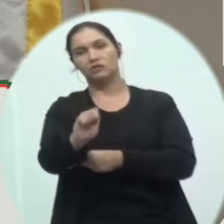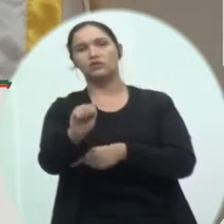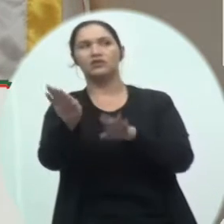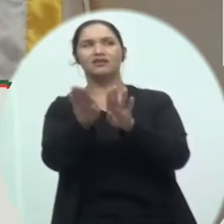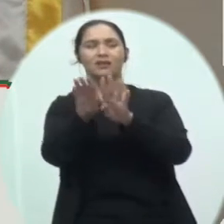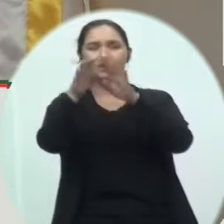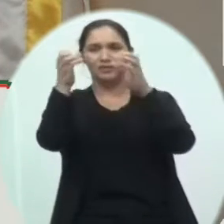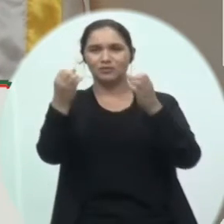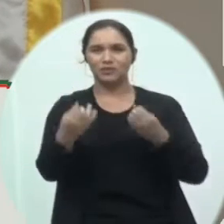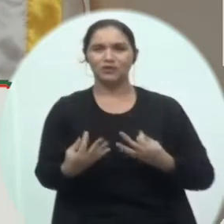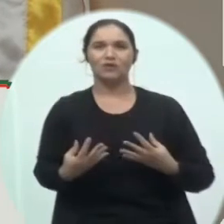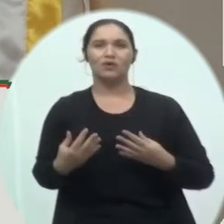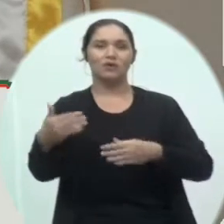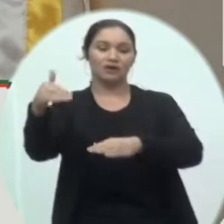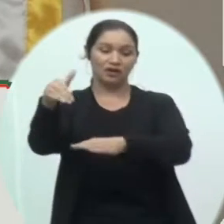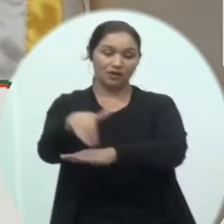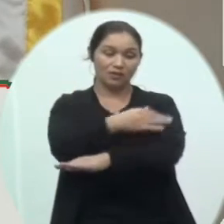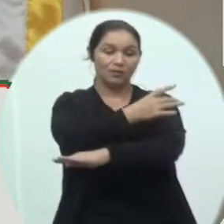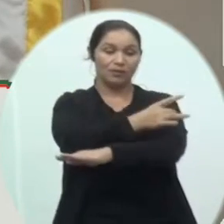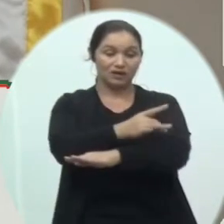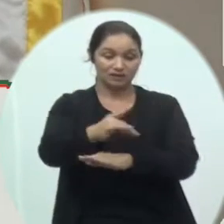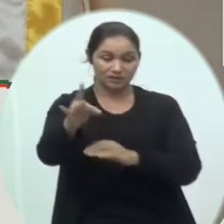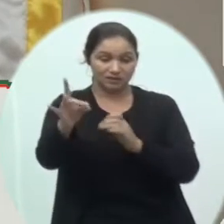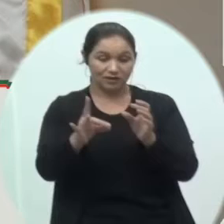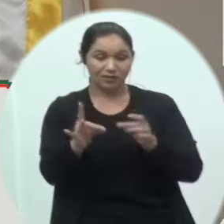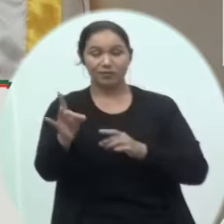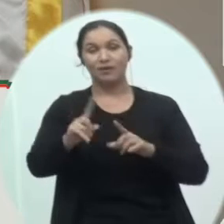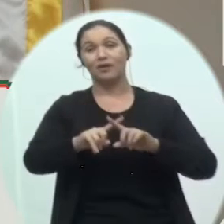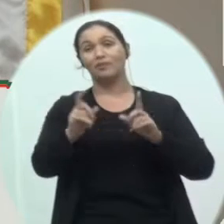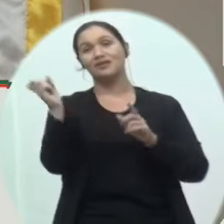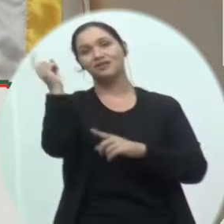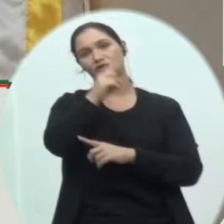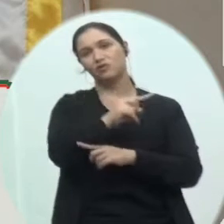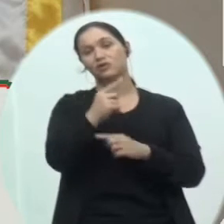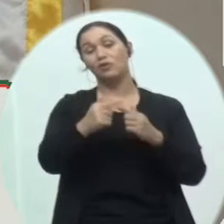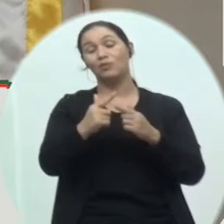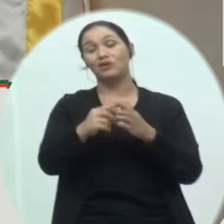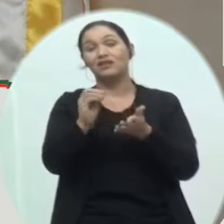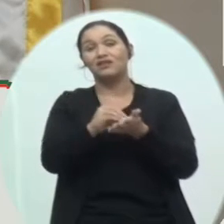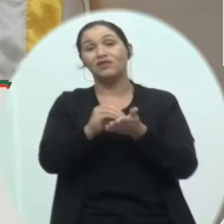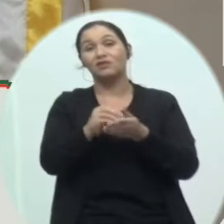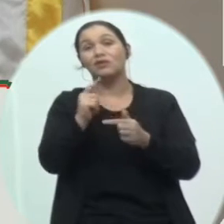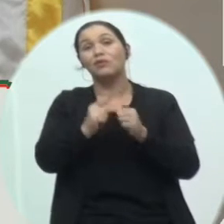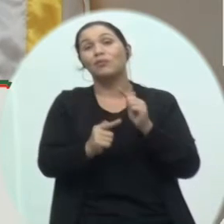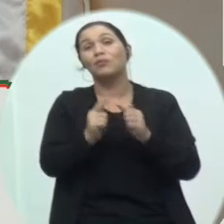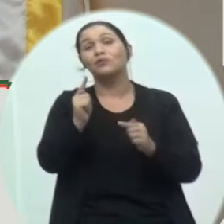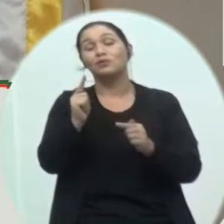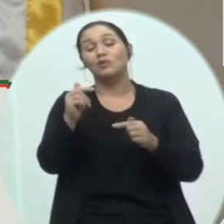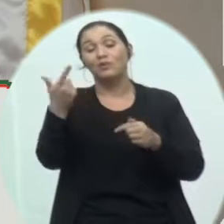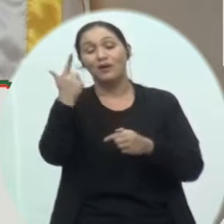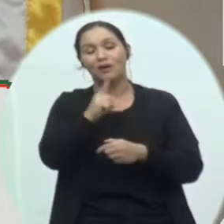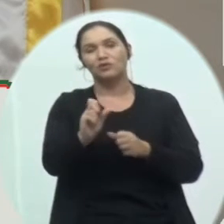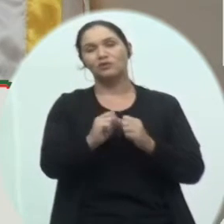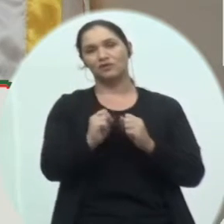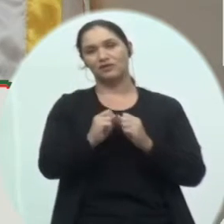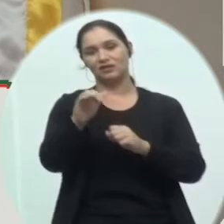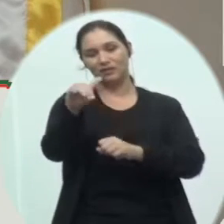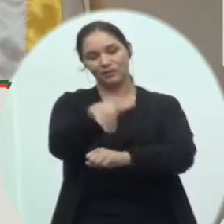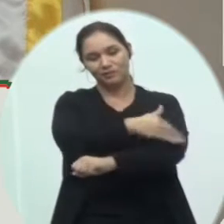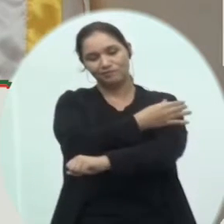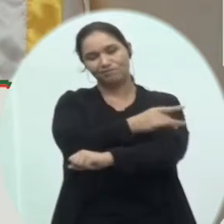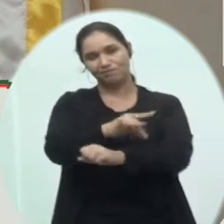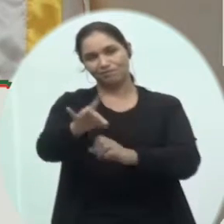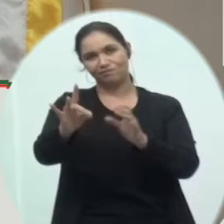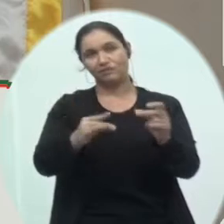em parte, mas também não ia colocar material. Então, essa dificuldade que a gente passa em algumas comunidades. Sabemos que o tempo